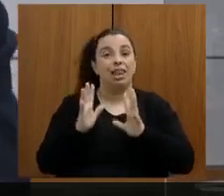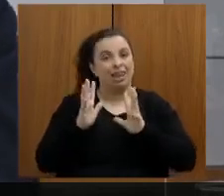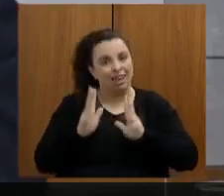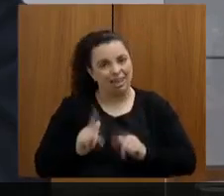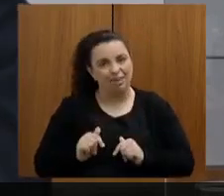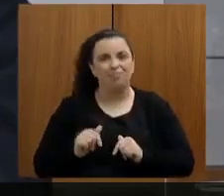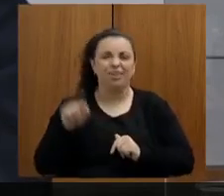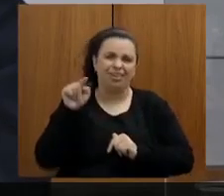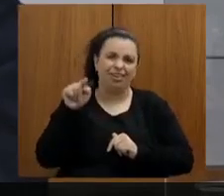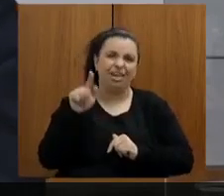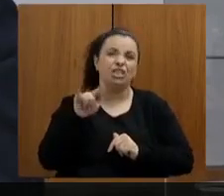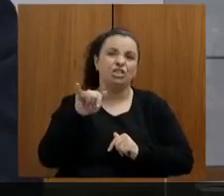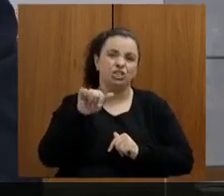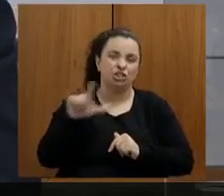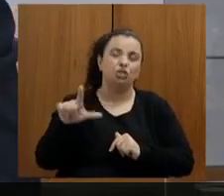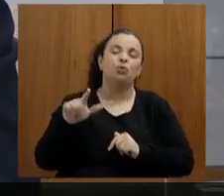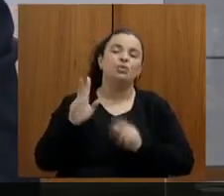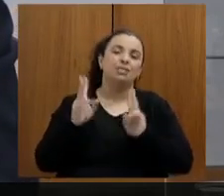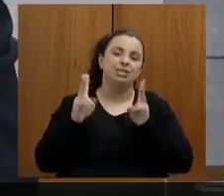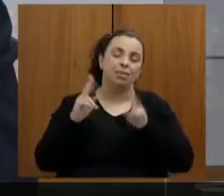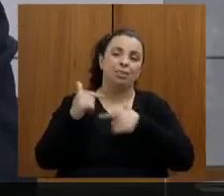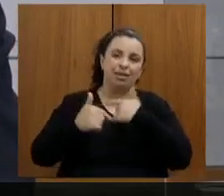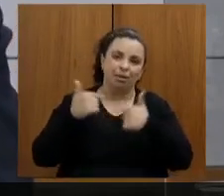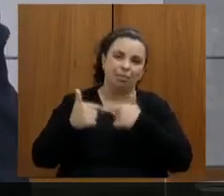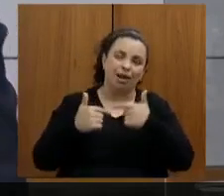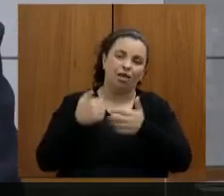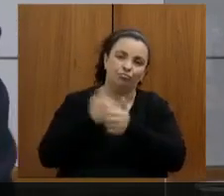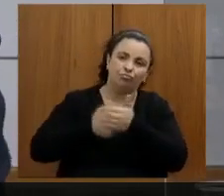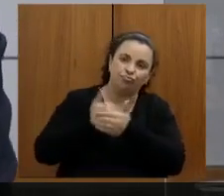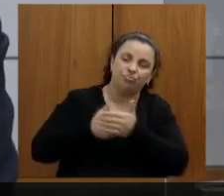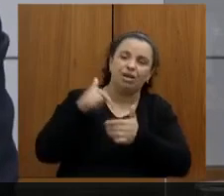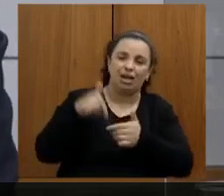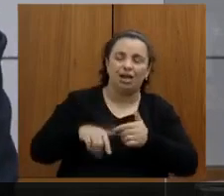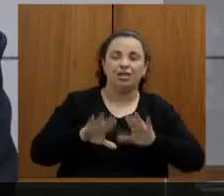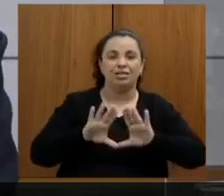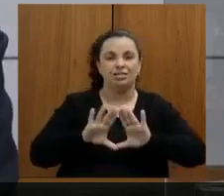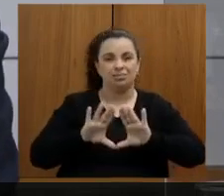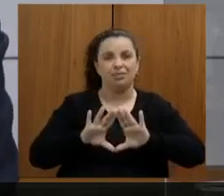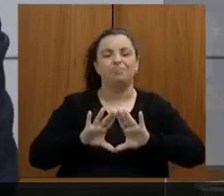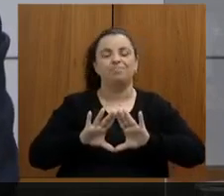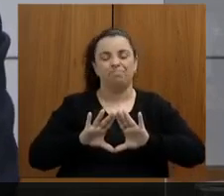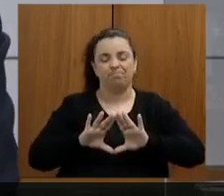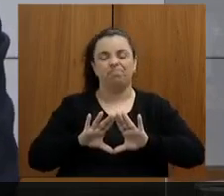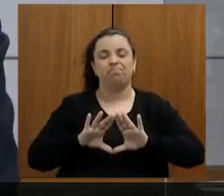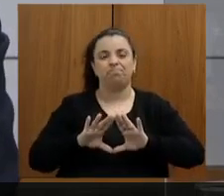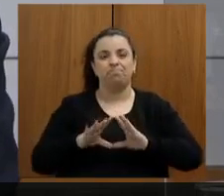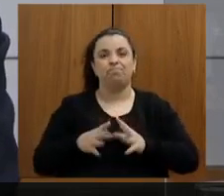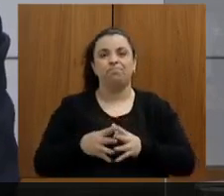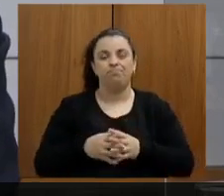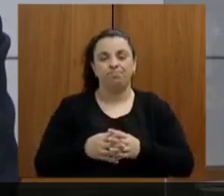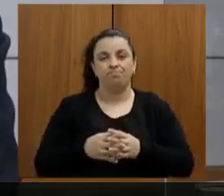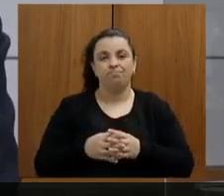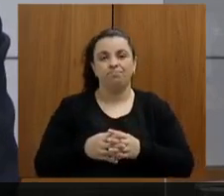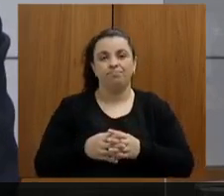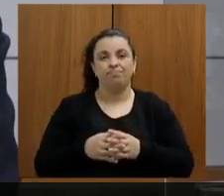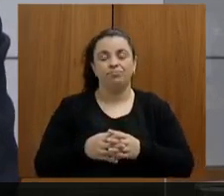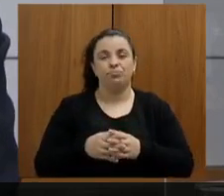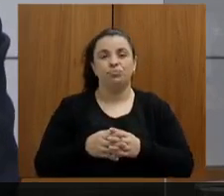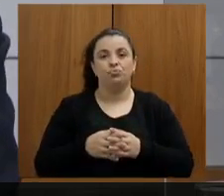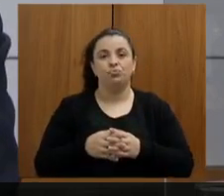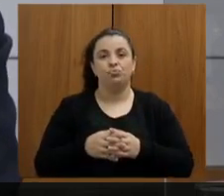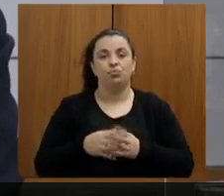nosso Líder que tá Gil Pereira Tem trabalhado tanto nessa casa como sempre incansável né nosso querido